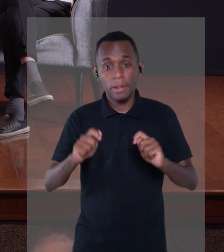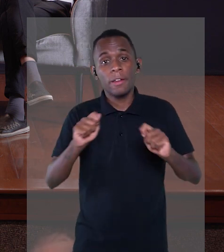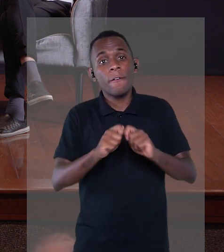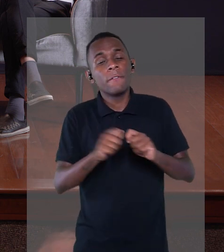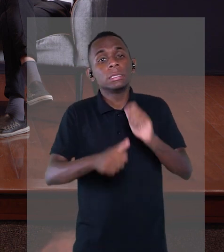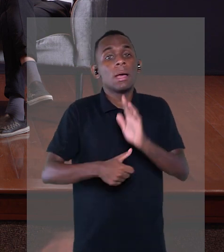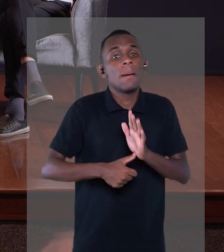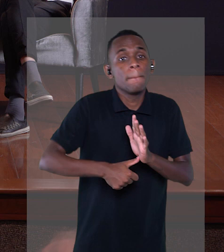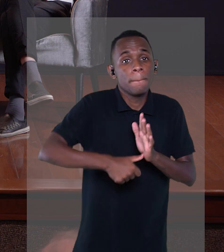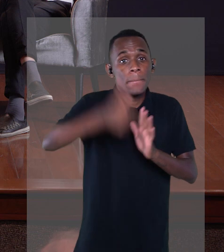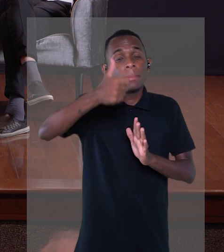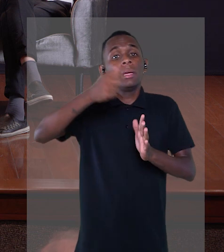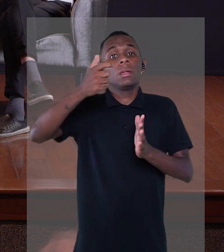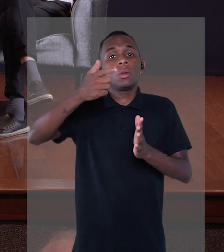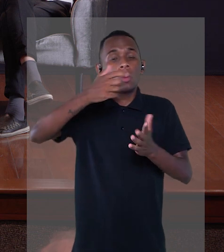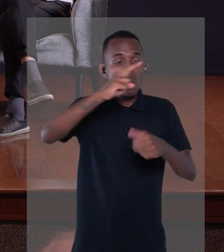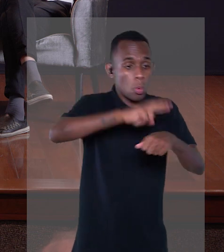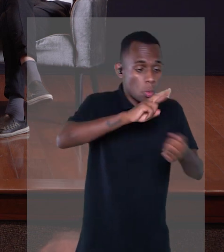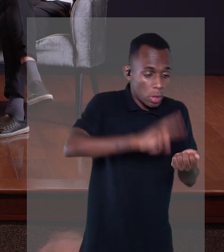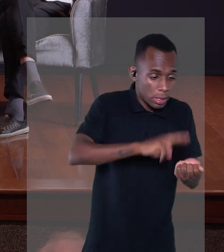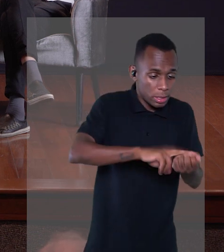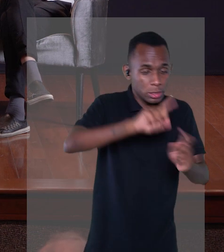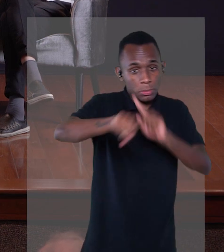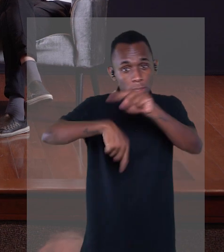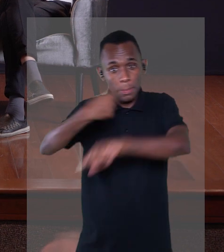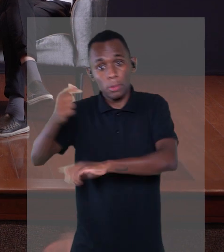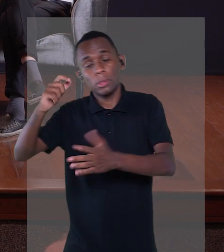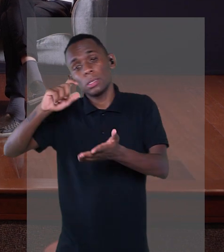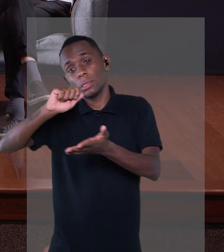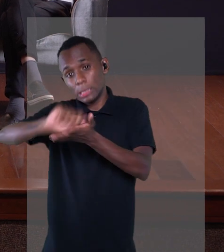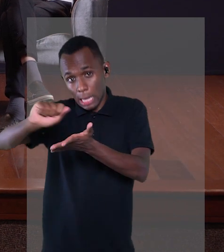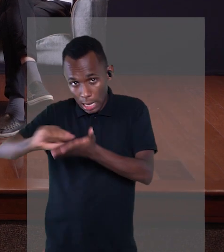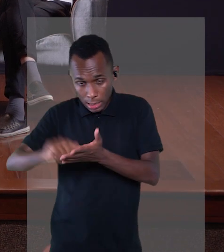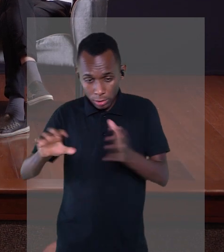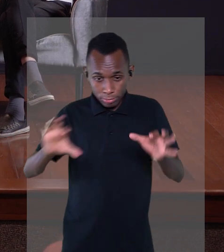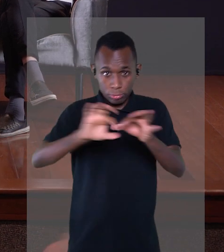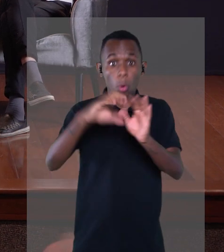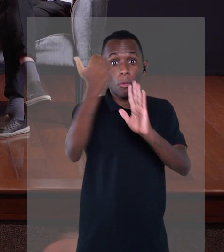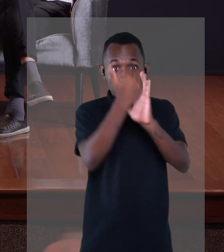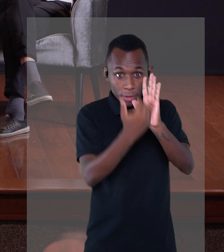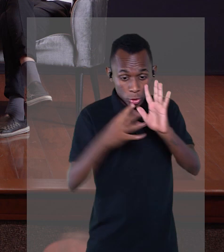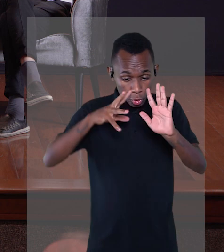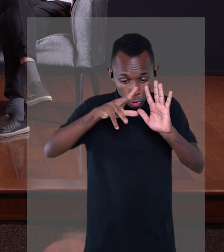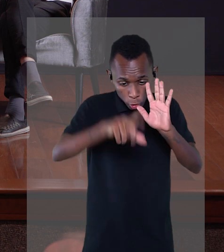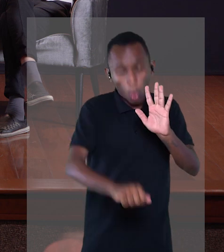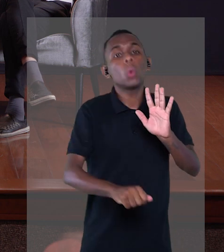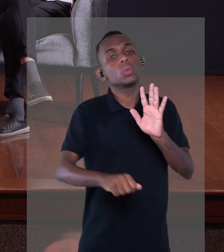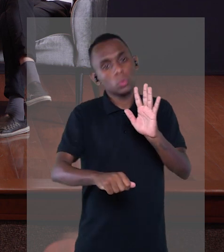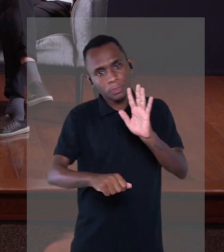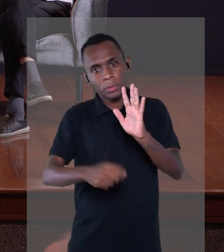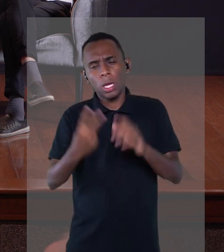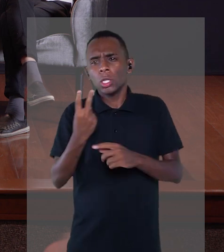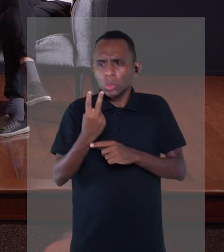feitas primeiro a música e depois a letra, né? Então ela já Na tinha verdade, esse disco completo, né? o disco inteiro, né? As duas que a gente fez,